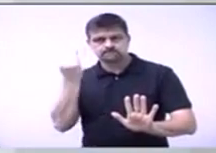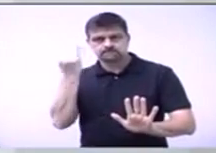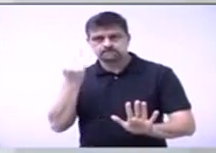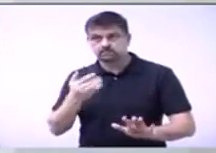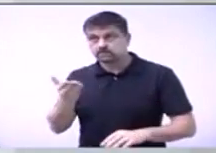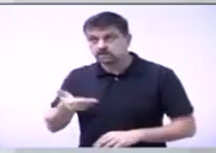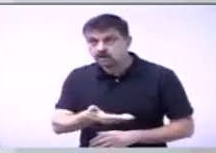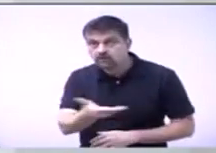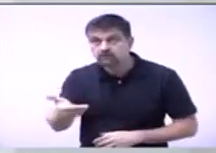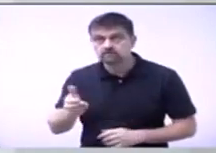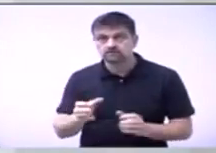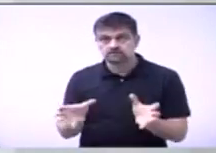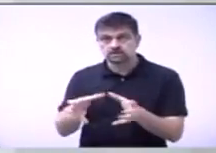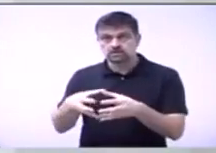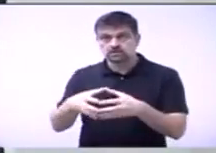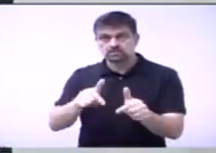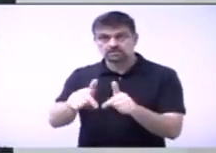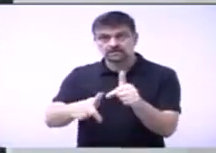vocês, trabalhadores.